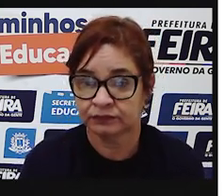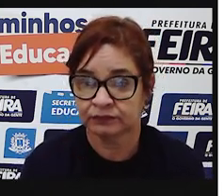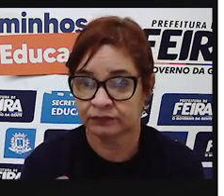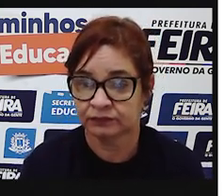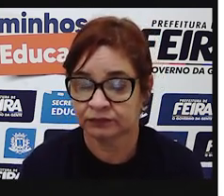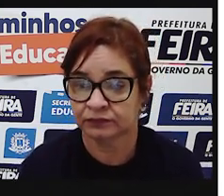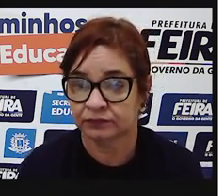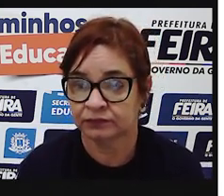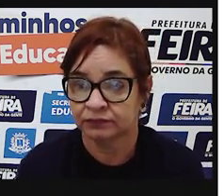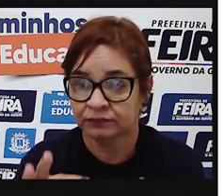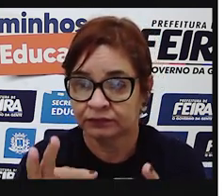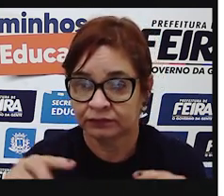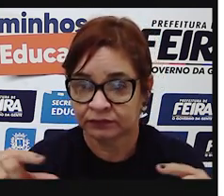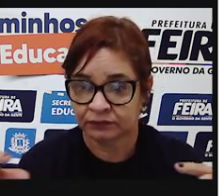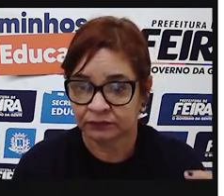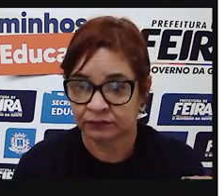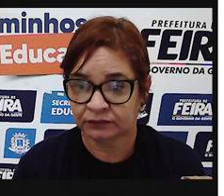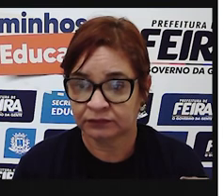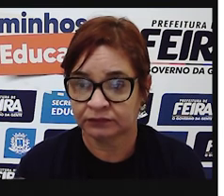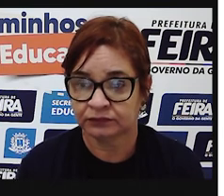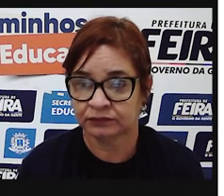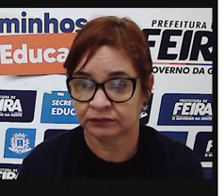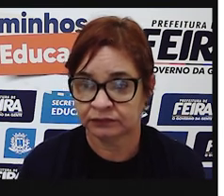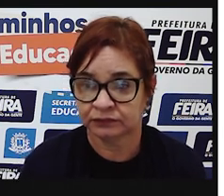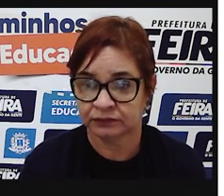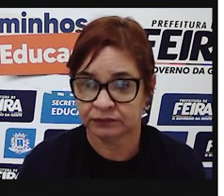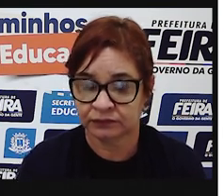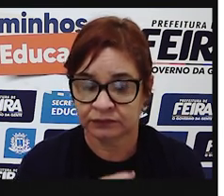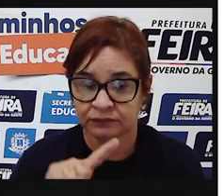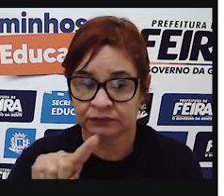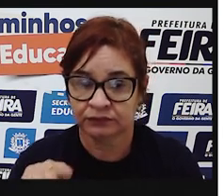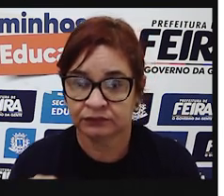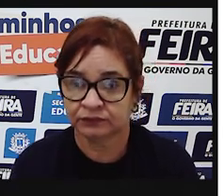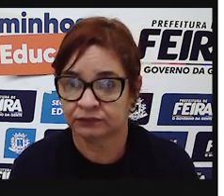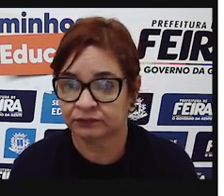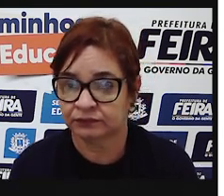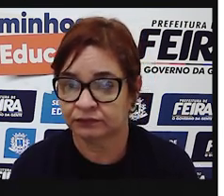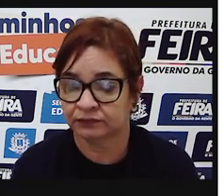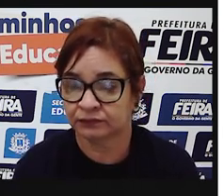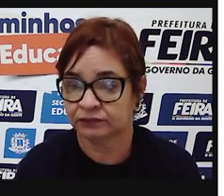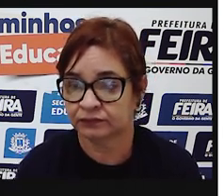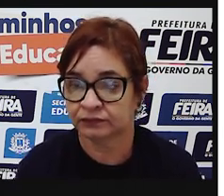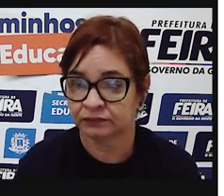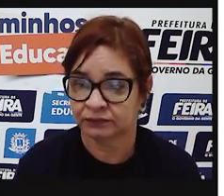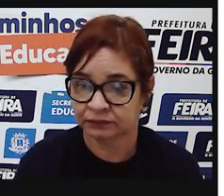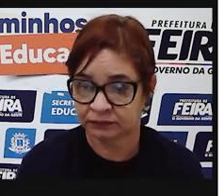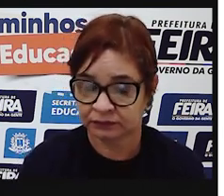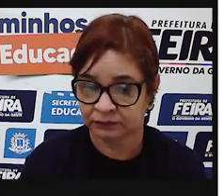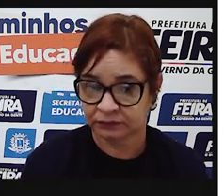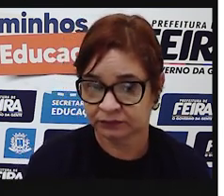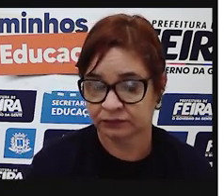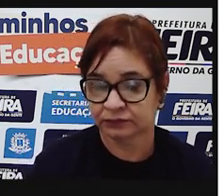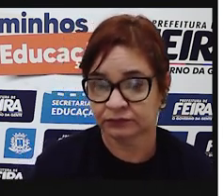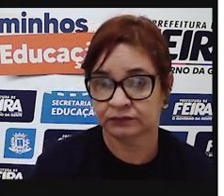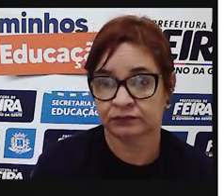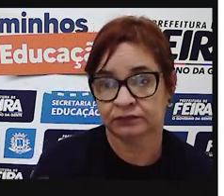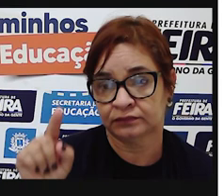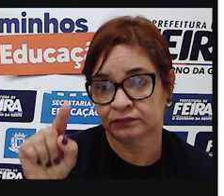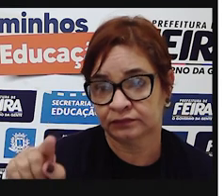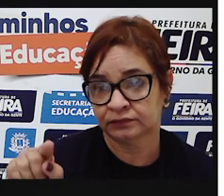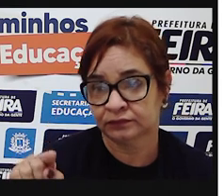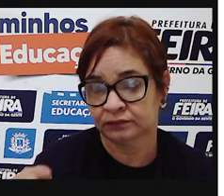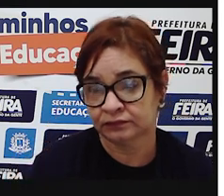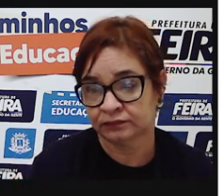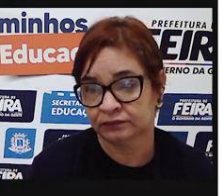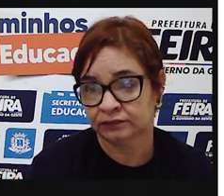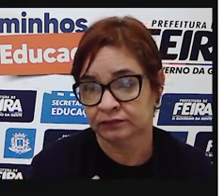interior da oração ou das orações já houver vírgula. Então, o ponto, os dois pontos,